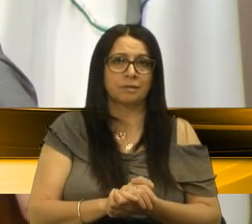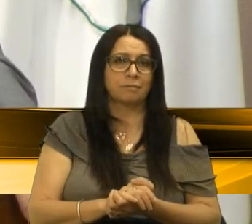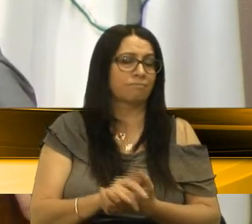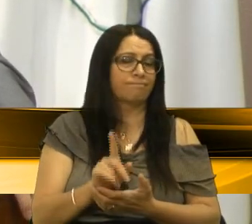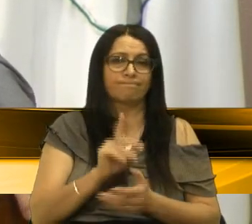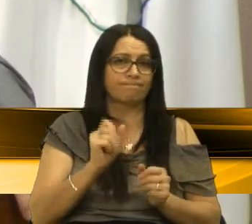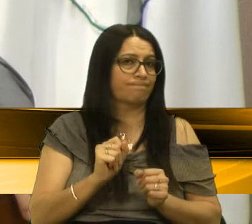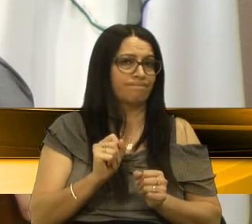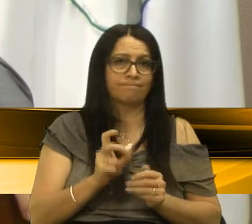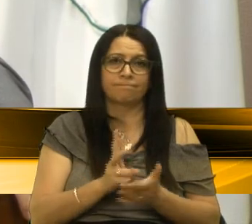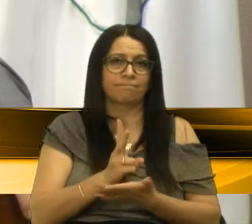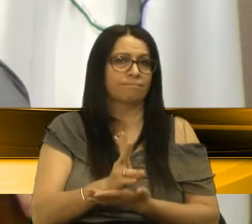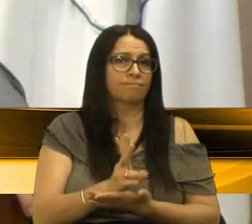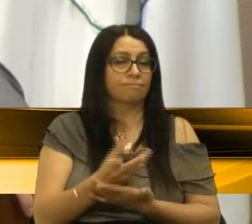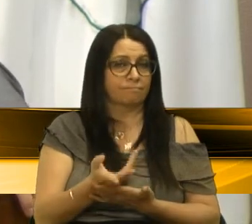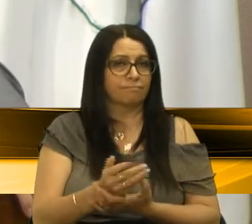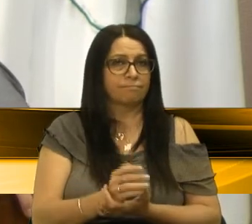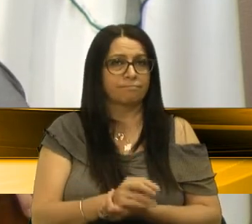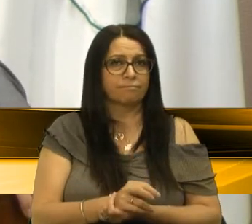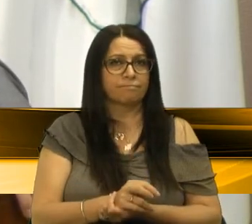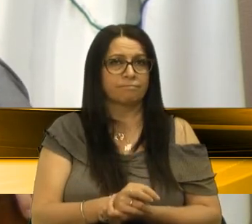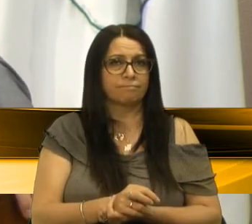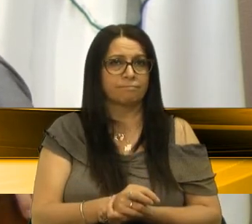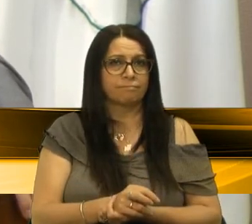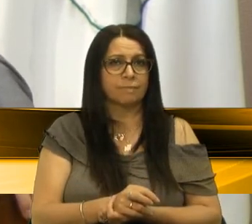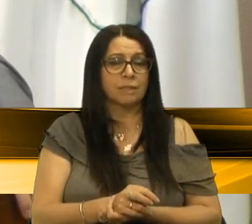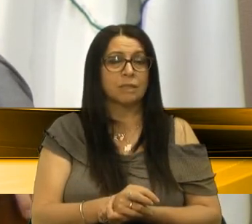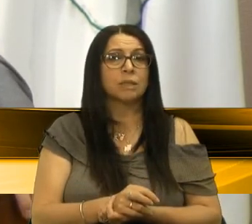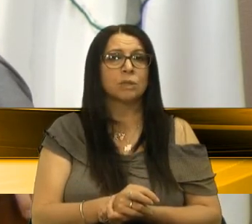pode continuar. Então, eu